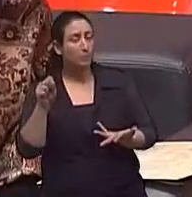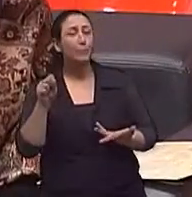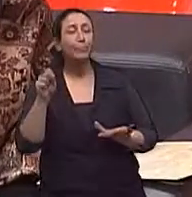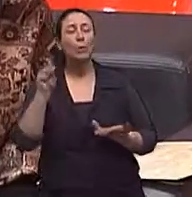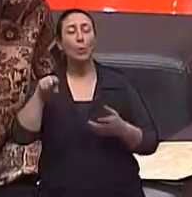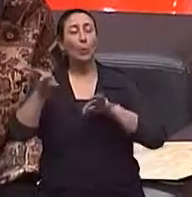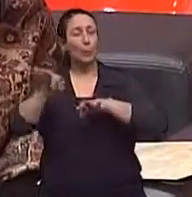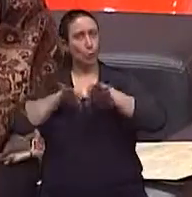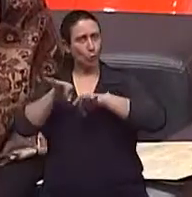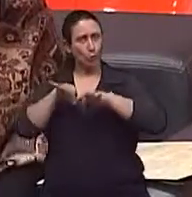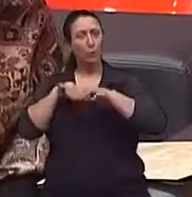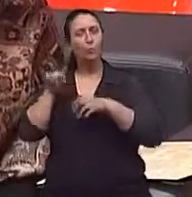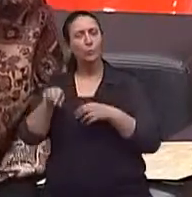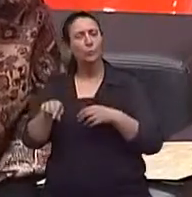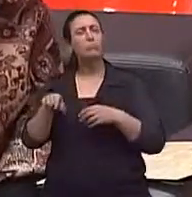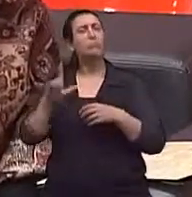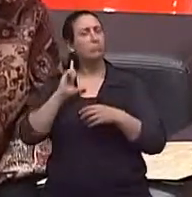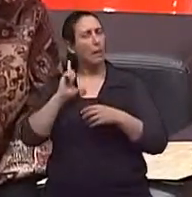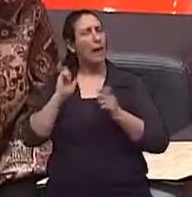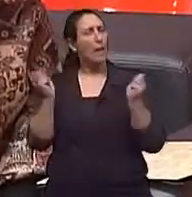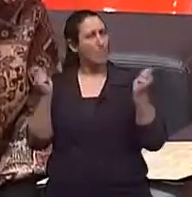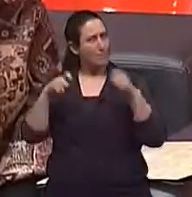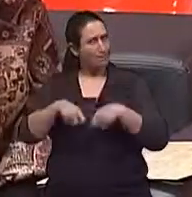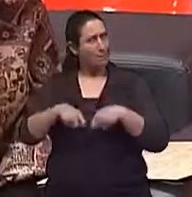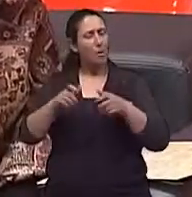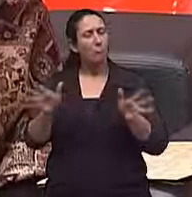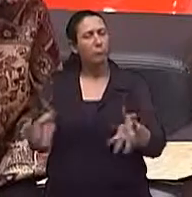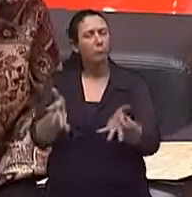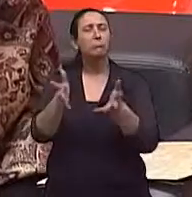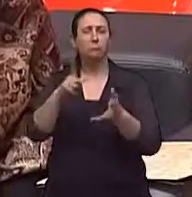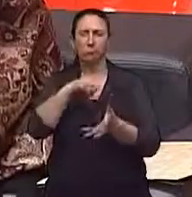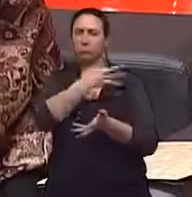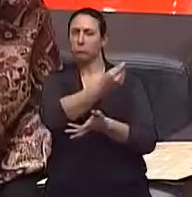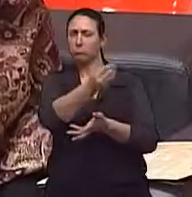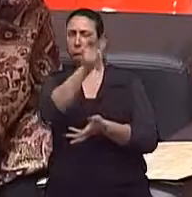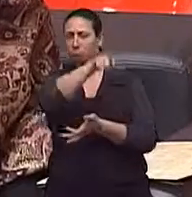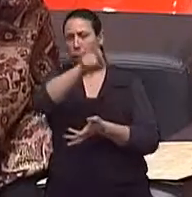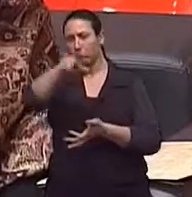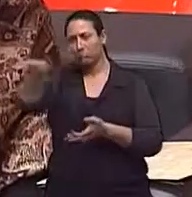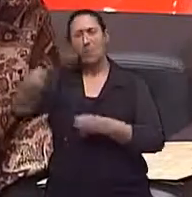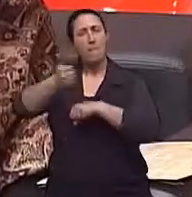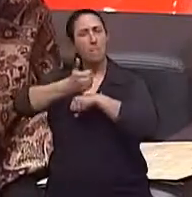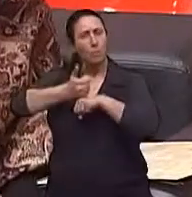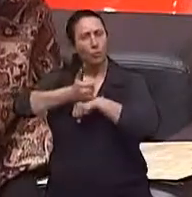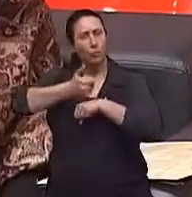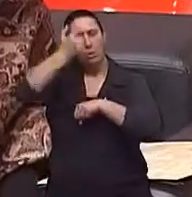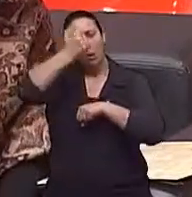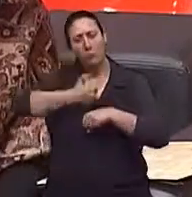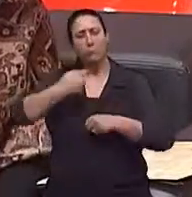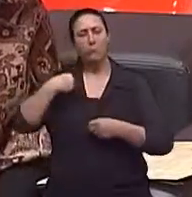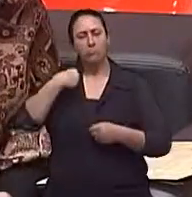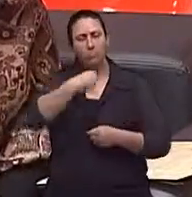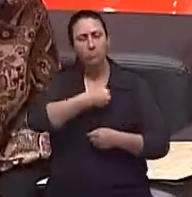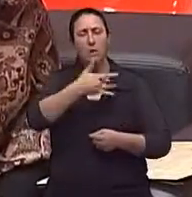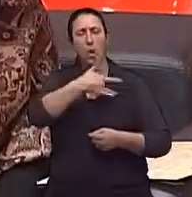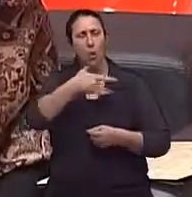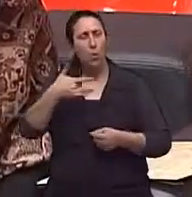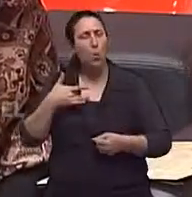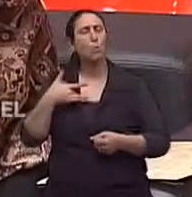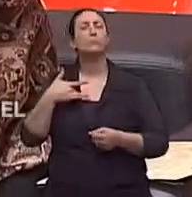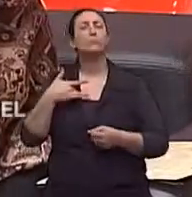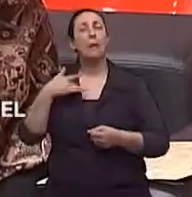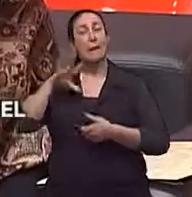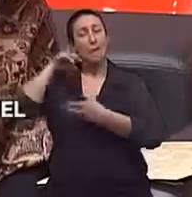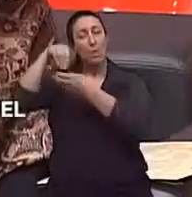realidade a capacitação justamente de agentes de saúde gestores no campo da saúde e neste momento no